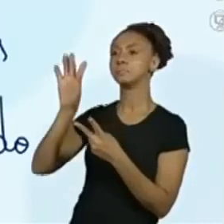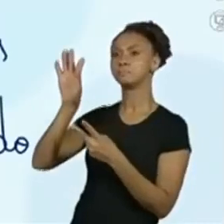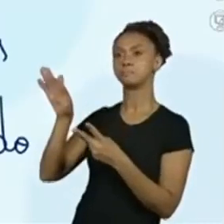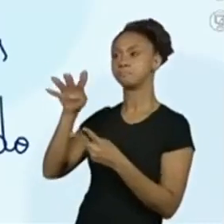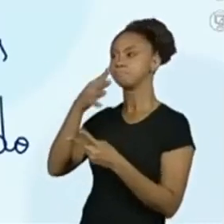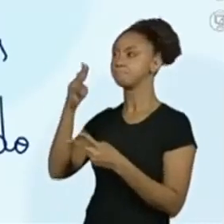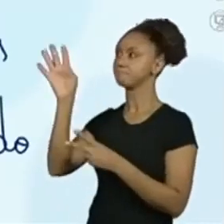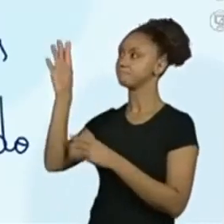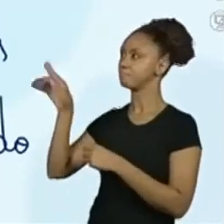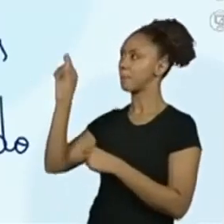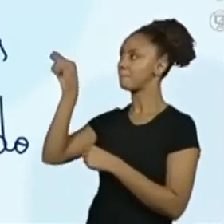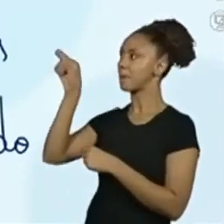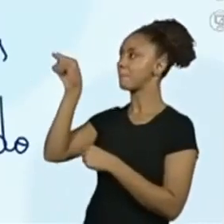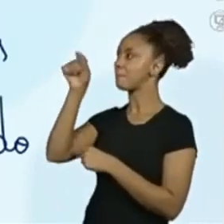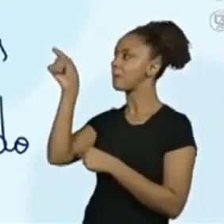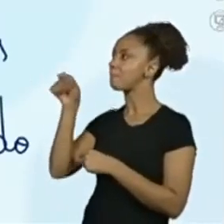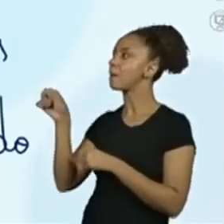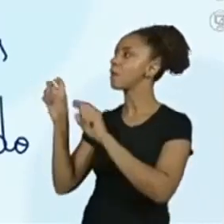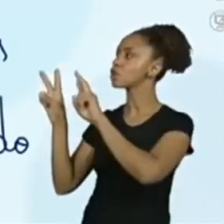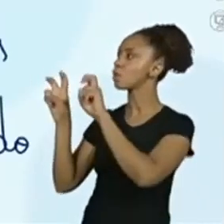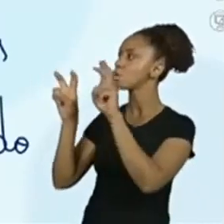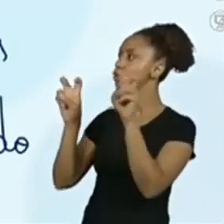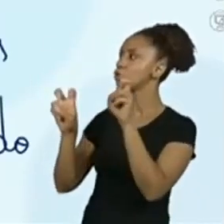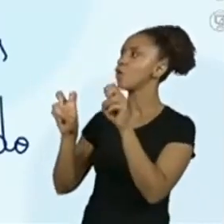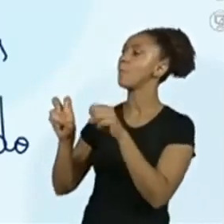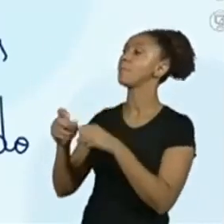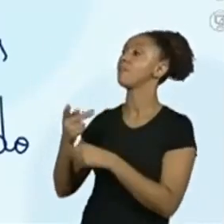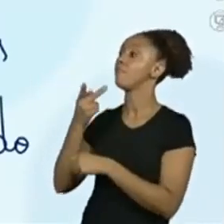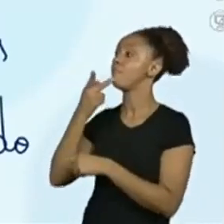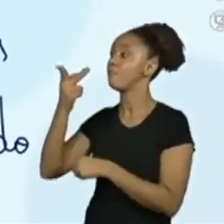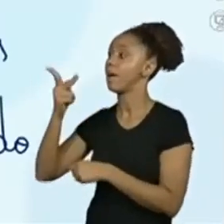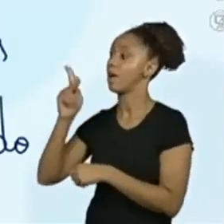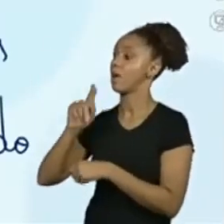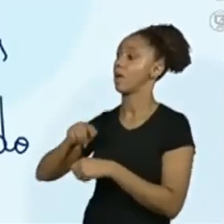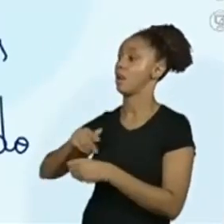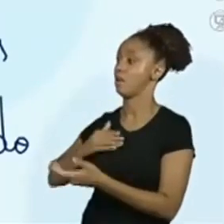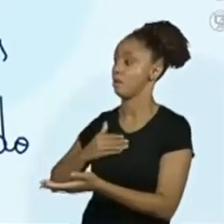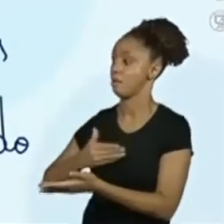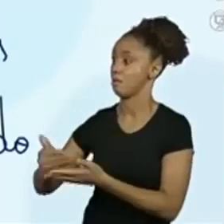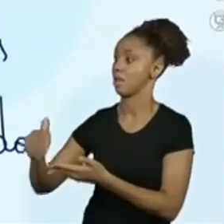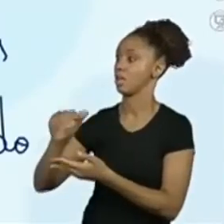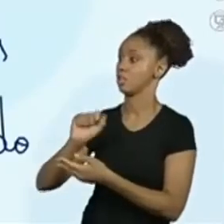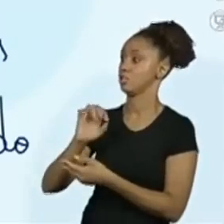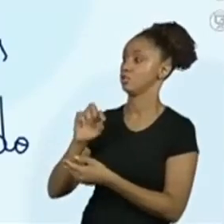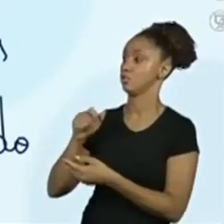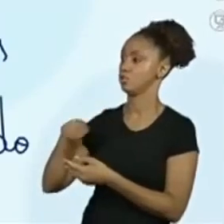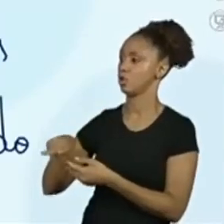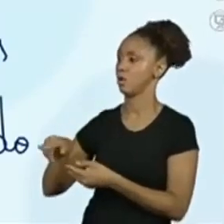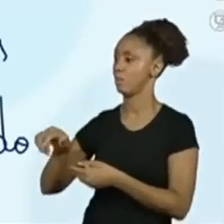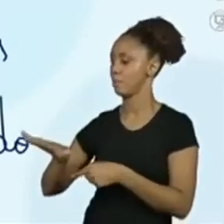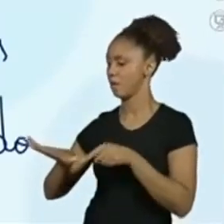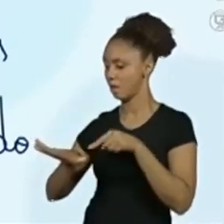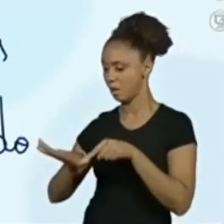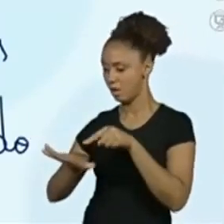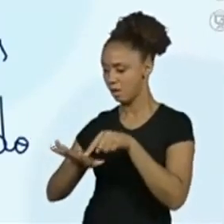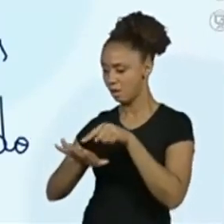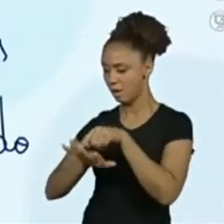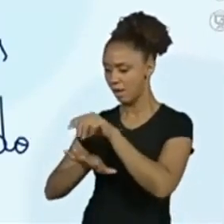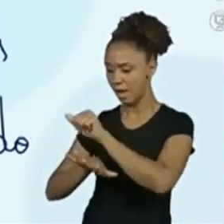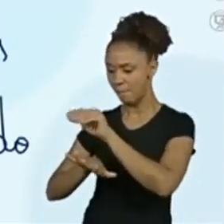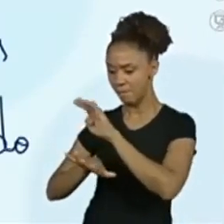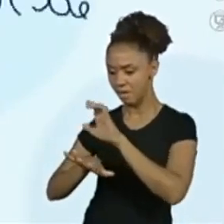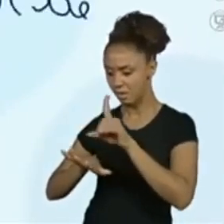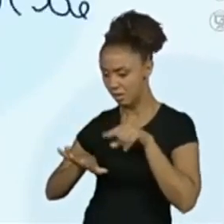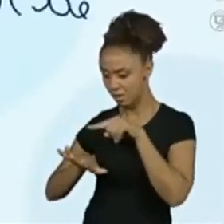os tópicos, falar stop e apresentar os dedos, recitar o alfabeto contando os dedos,